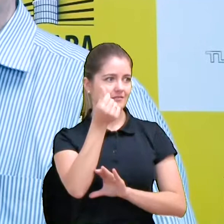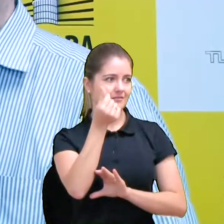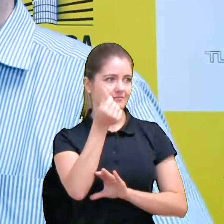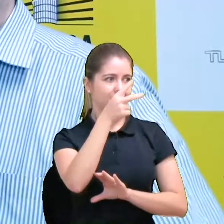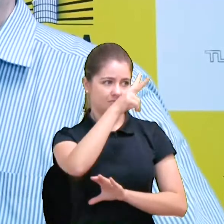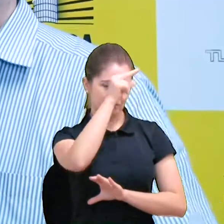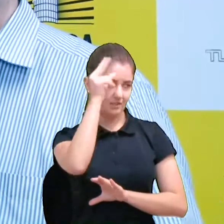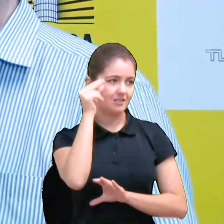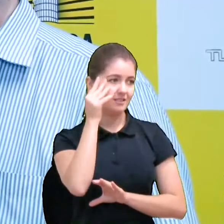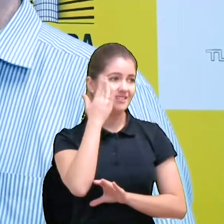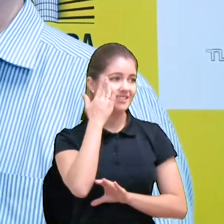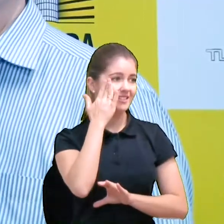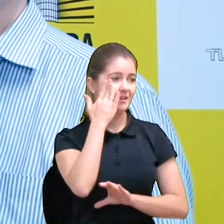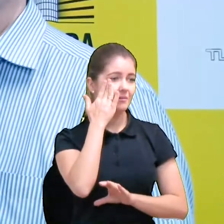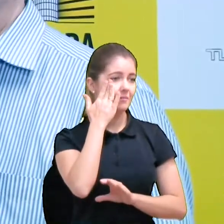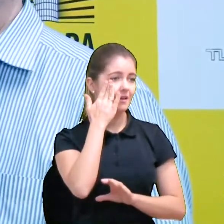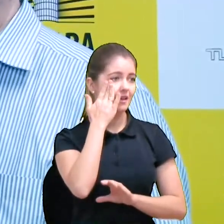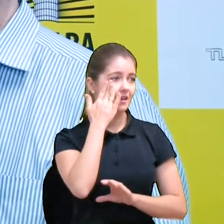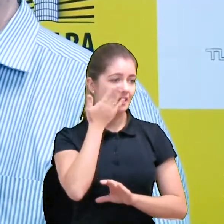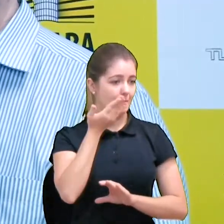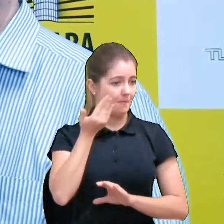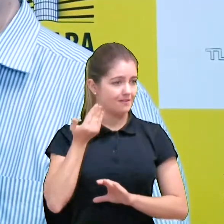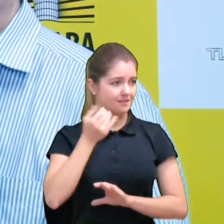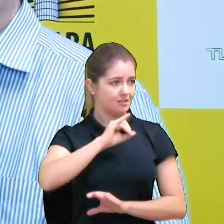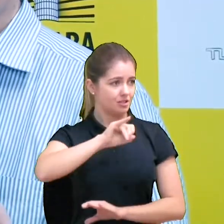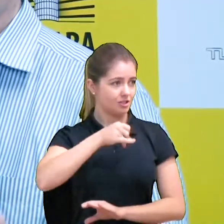saber efetivamente a situação naquele momento, onde o